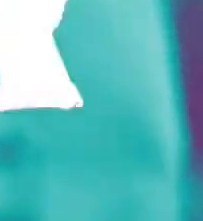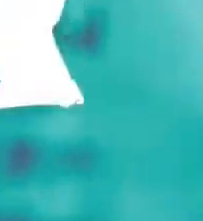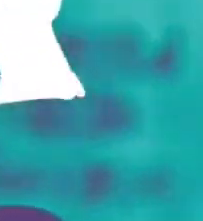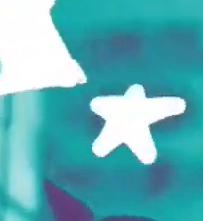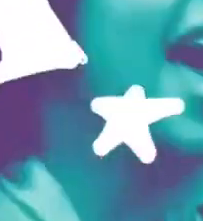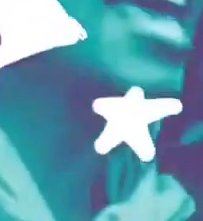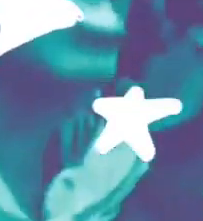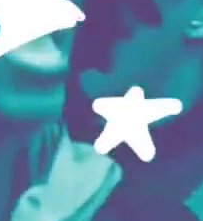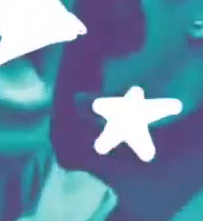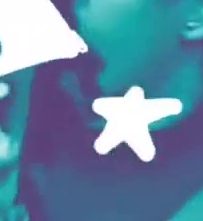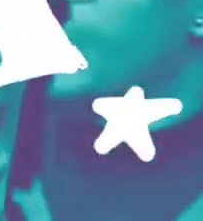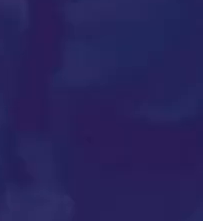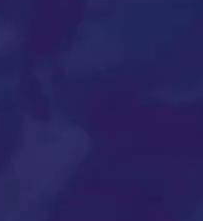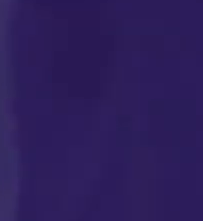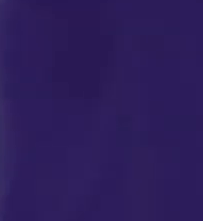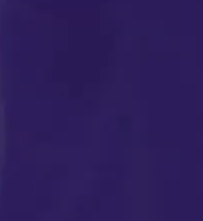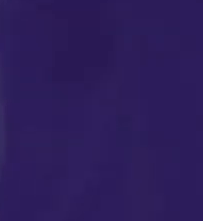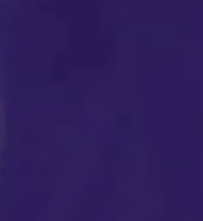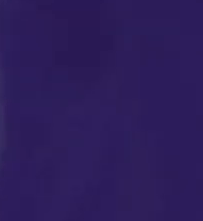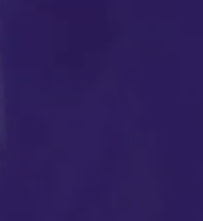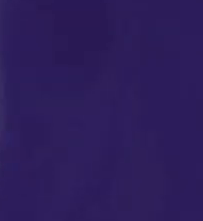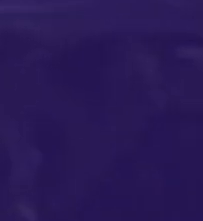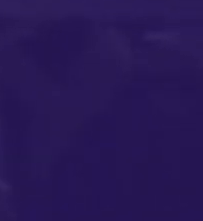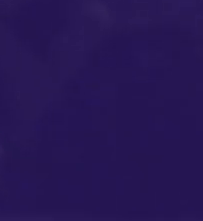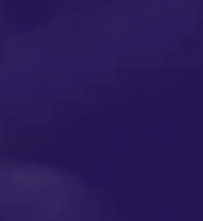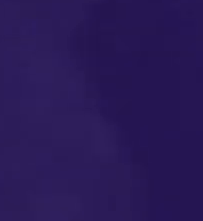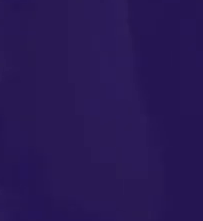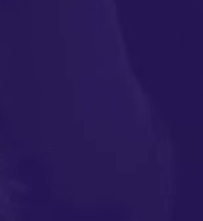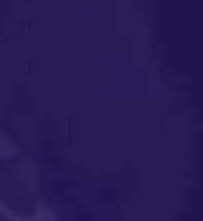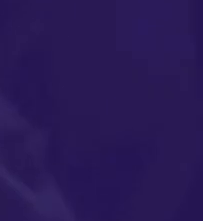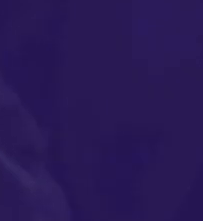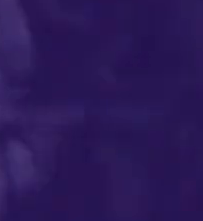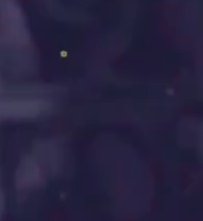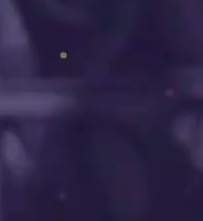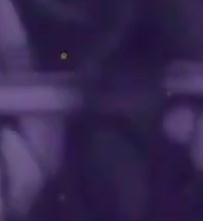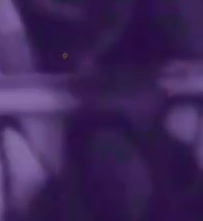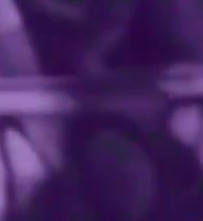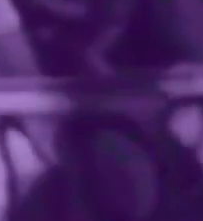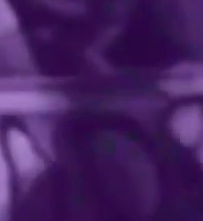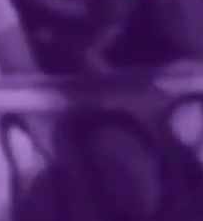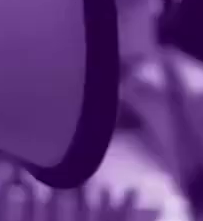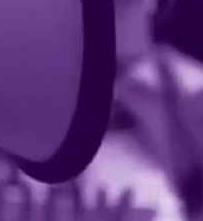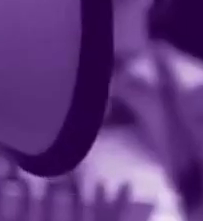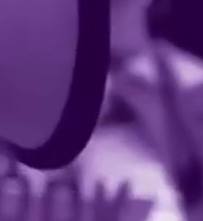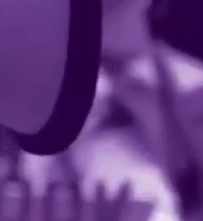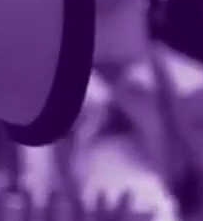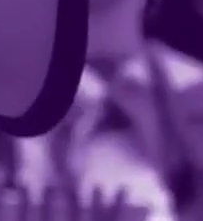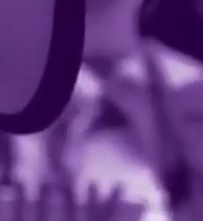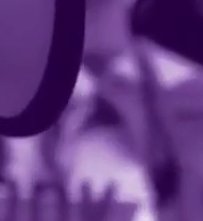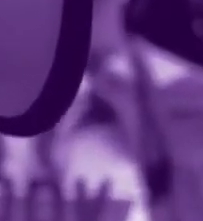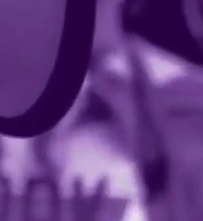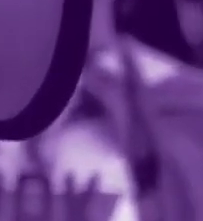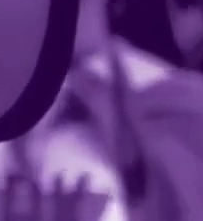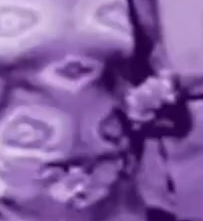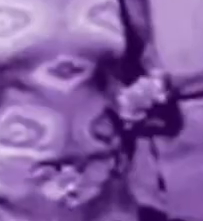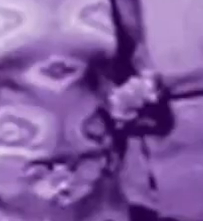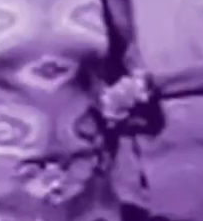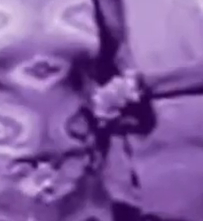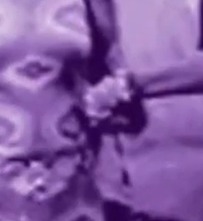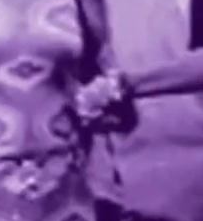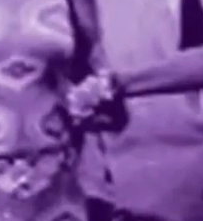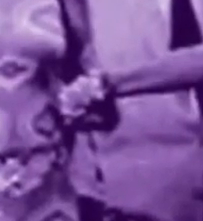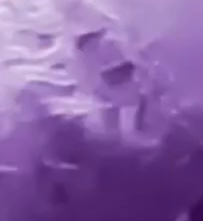Eu sou uma delas, são elas por elas, ocupando os espaços